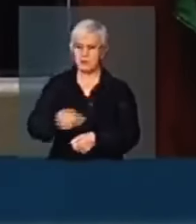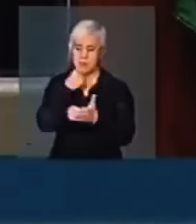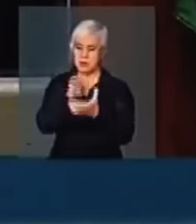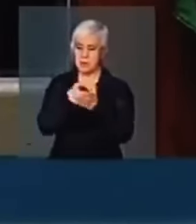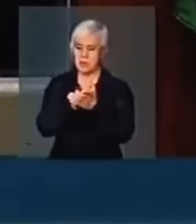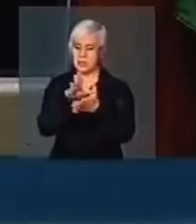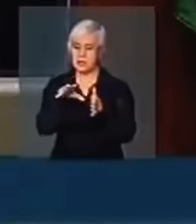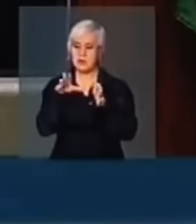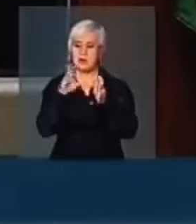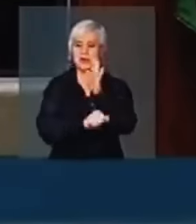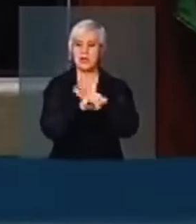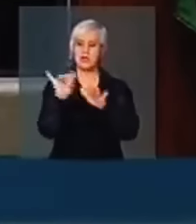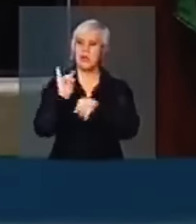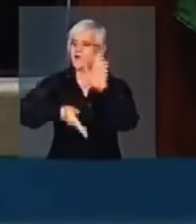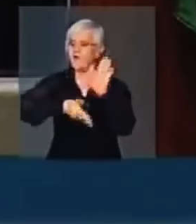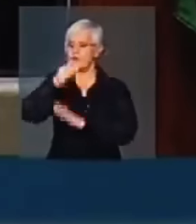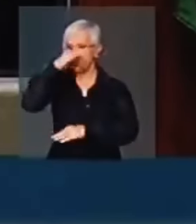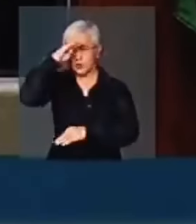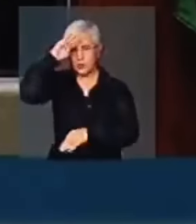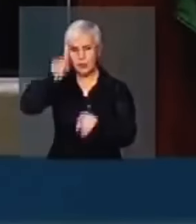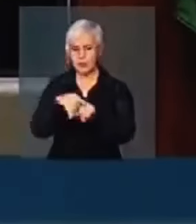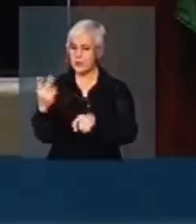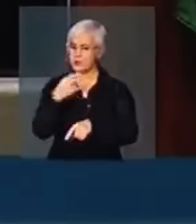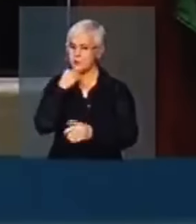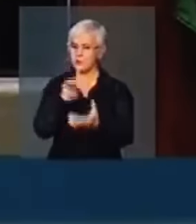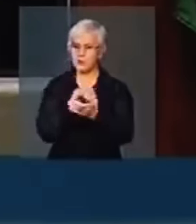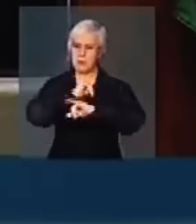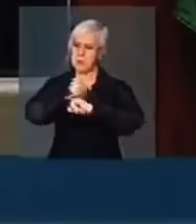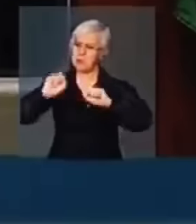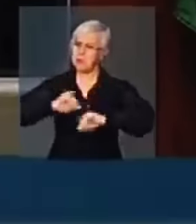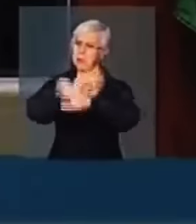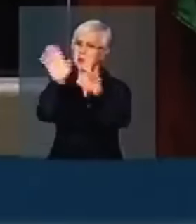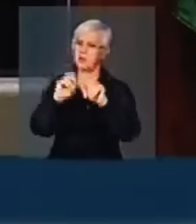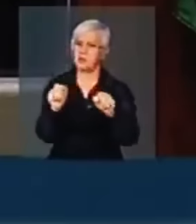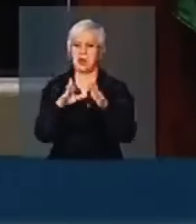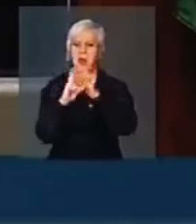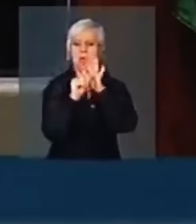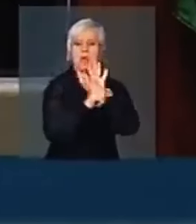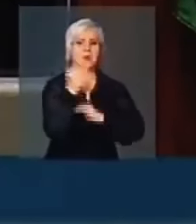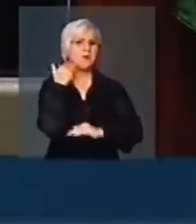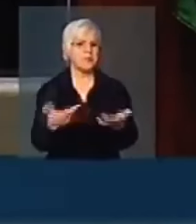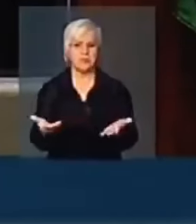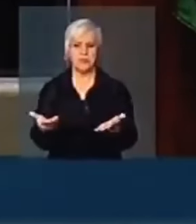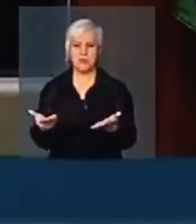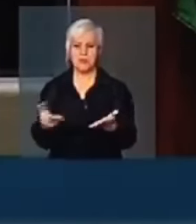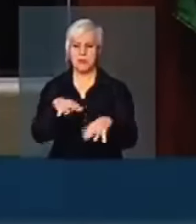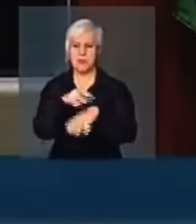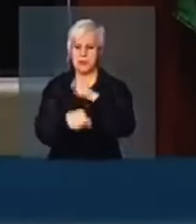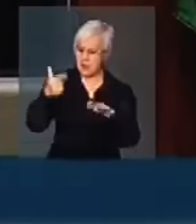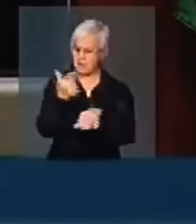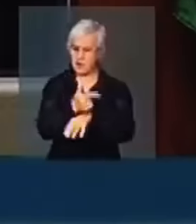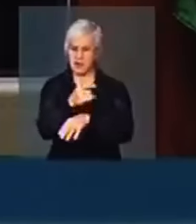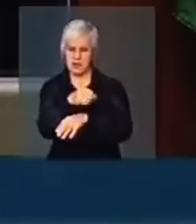foi para Cuba, participou da execução do major alemão, do segundo marido confessou publicamente que expropriava bancos, roubava bancos, pegava armas